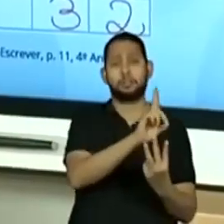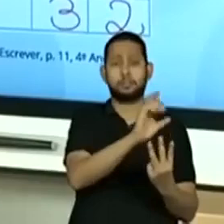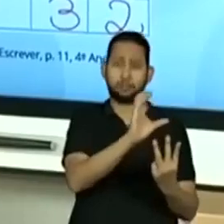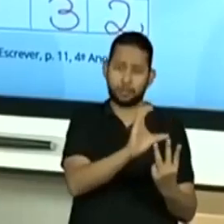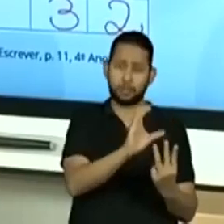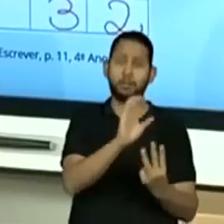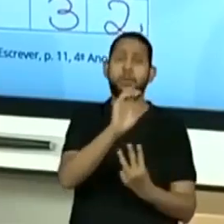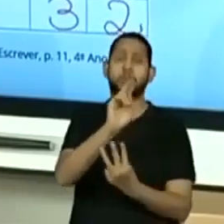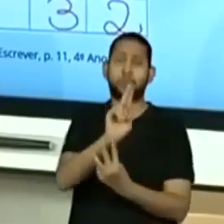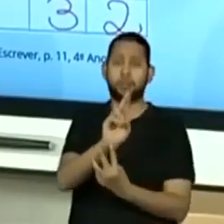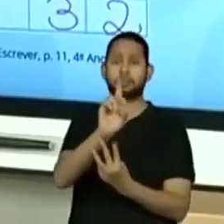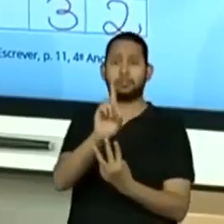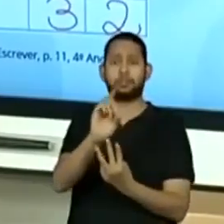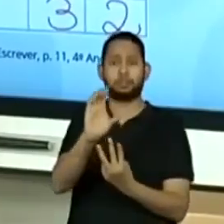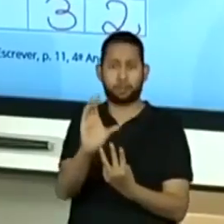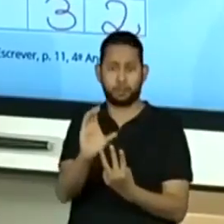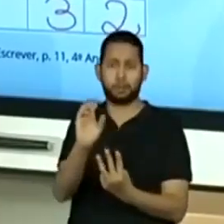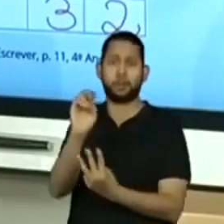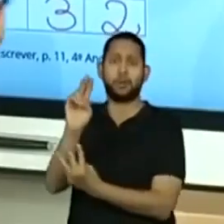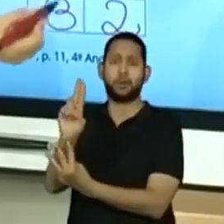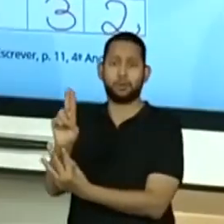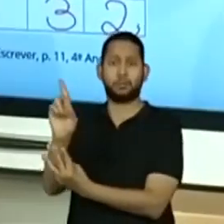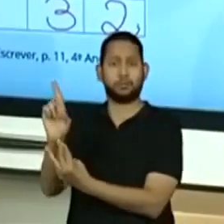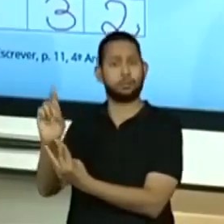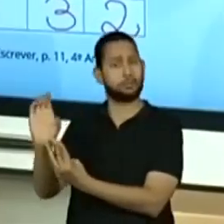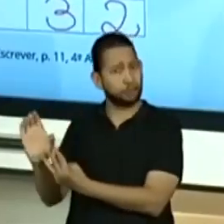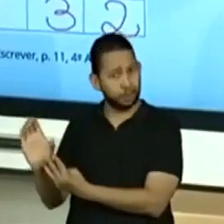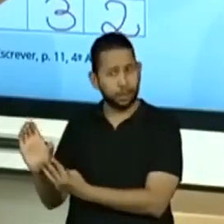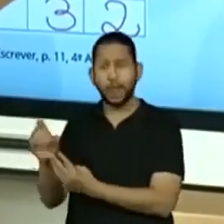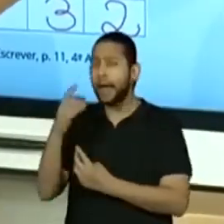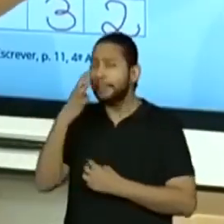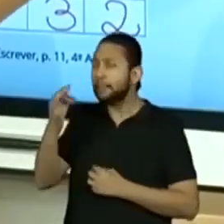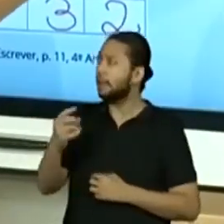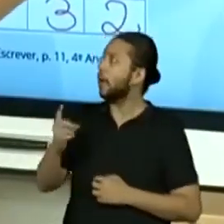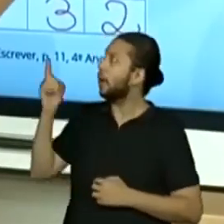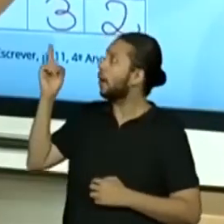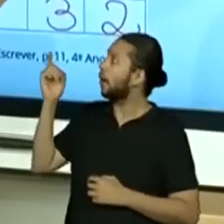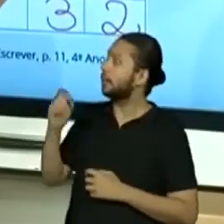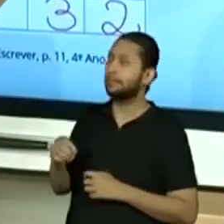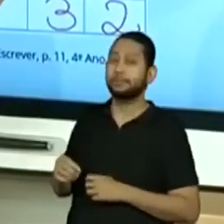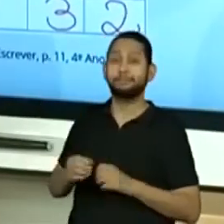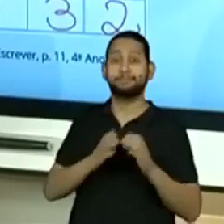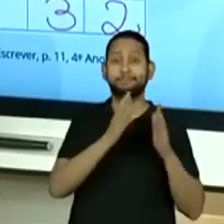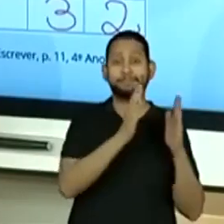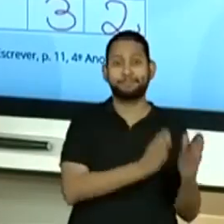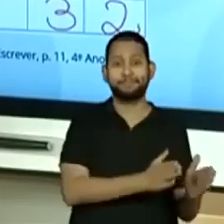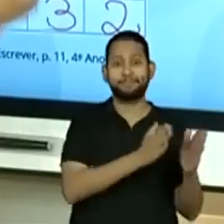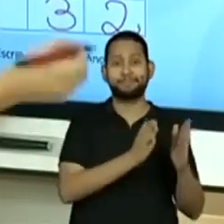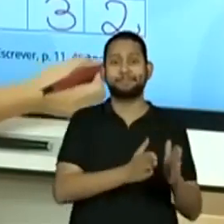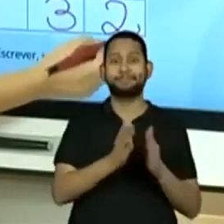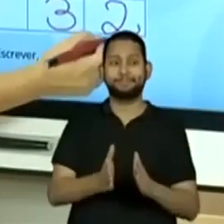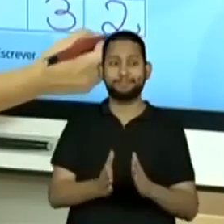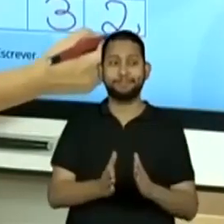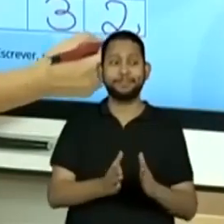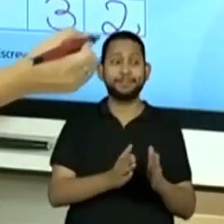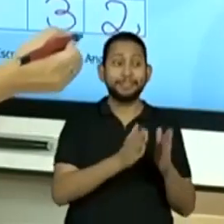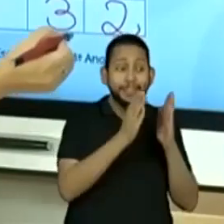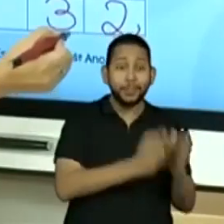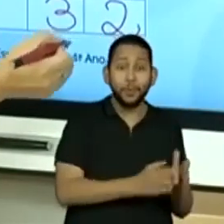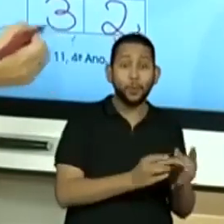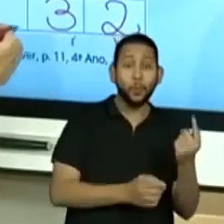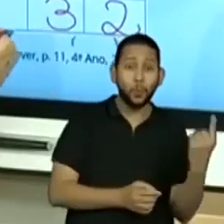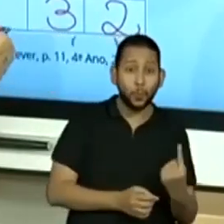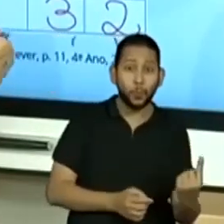inserida. Então, só para você lembrar, reparem. Ordens, unidade, dezena, centena.